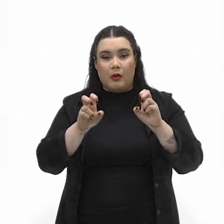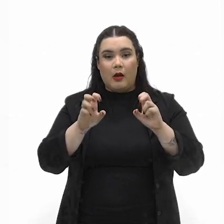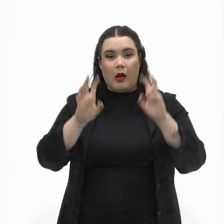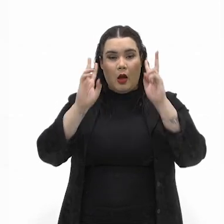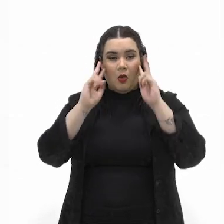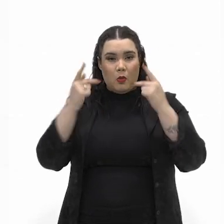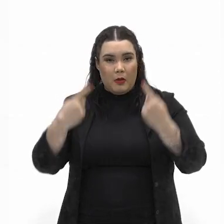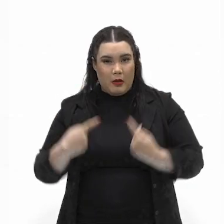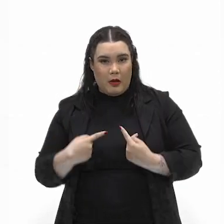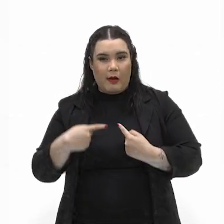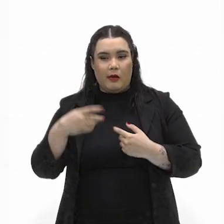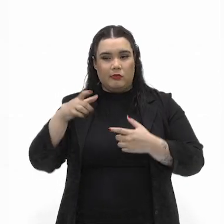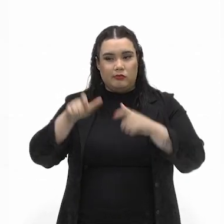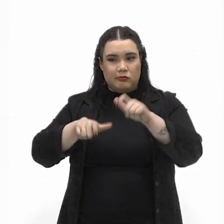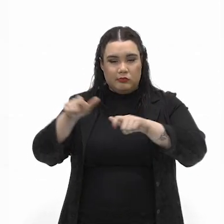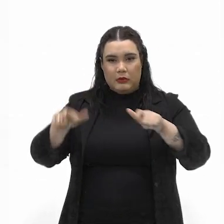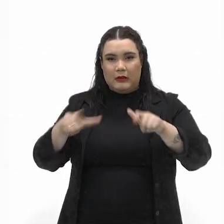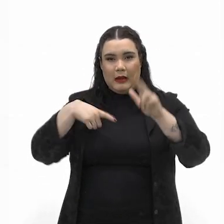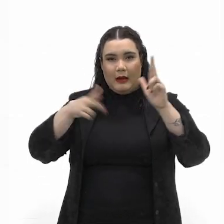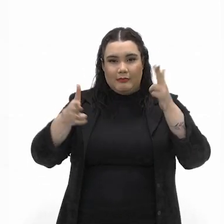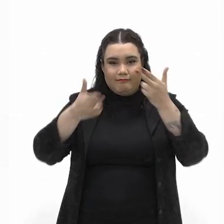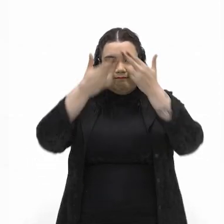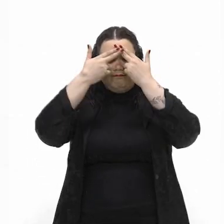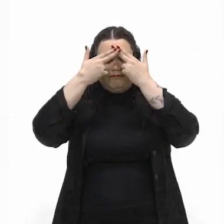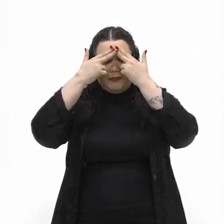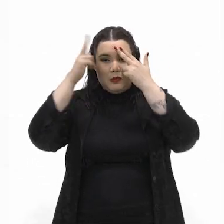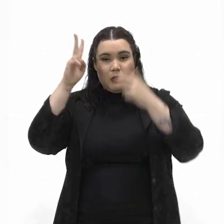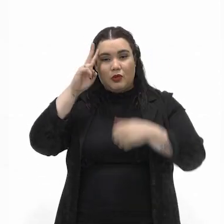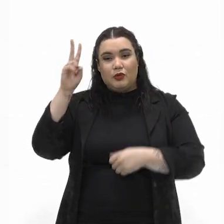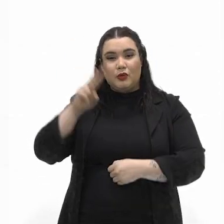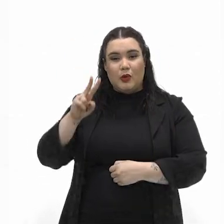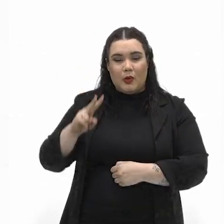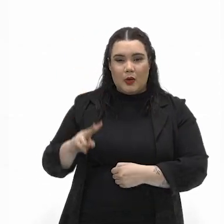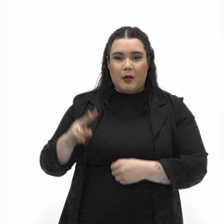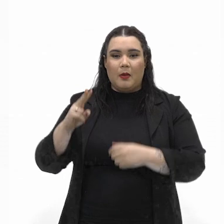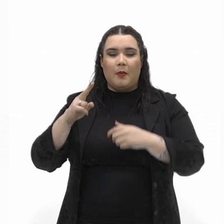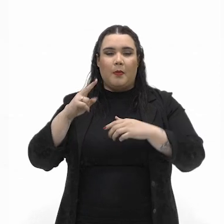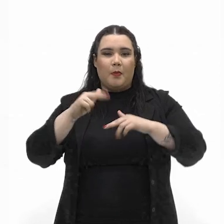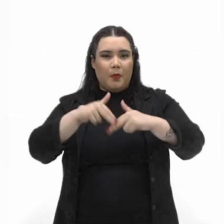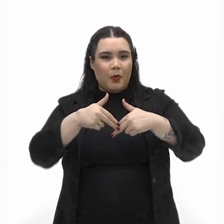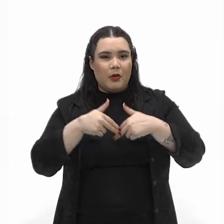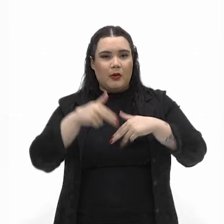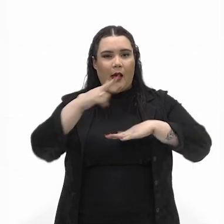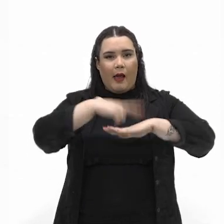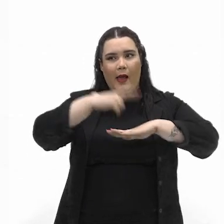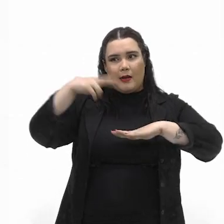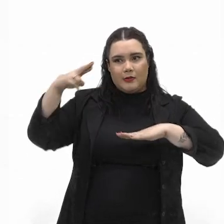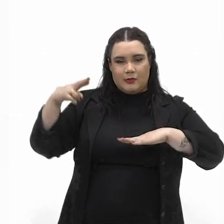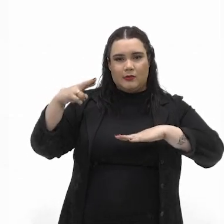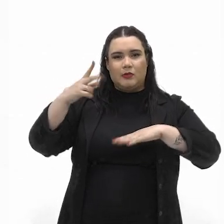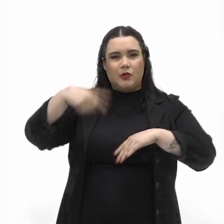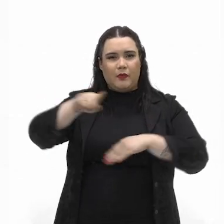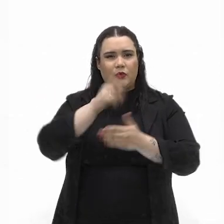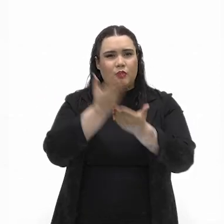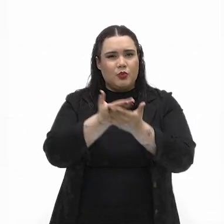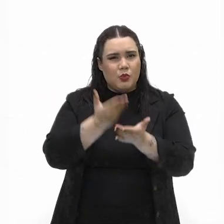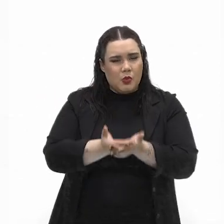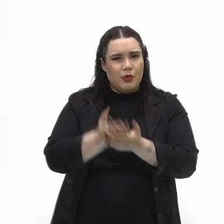tem diversos traumas históricos por conta da radiação. Se você puxar na história